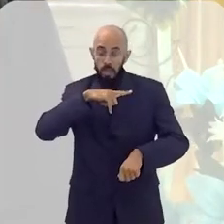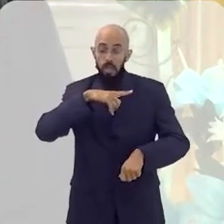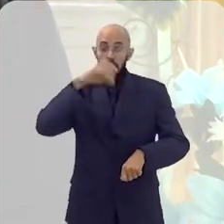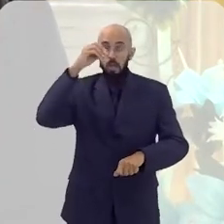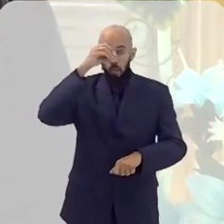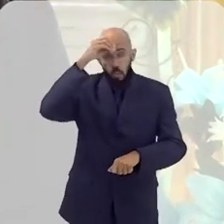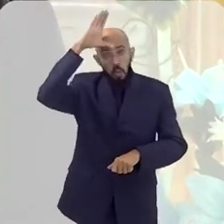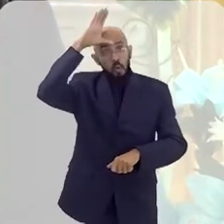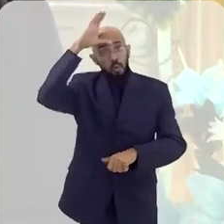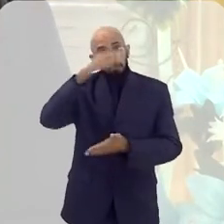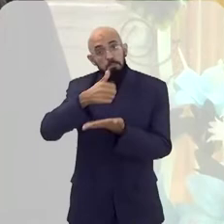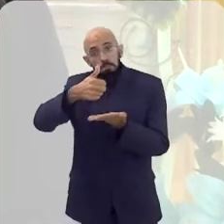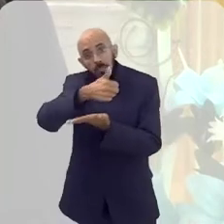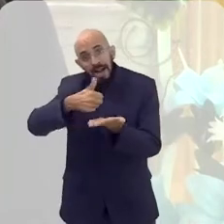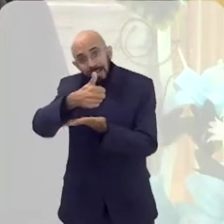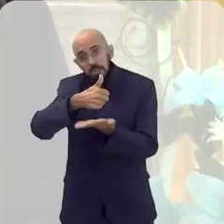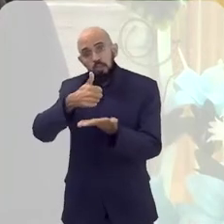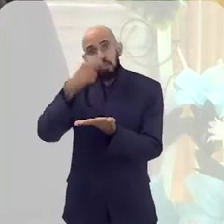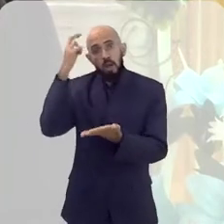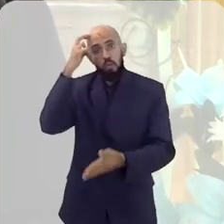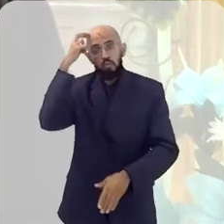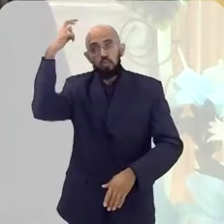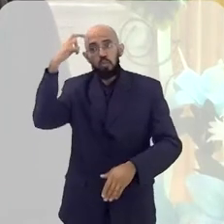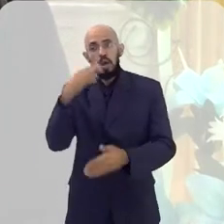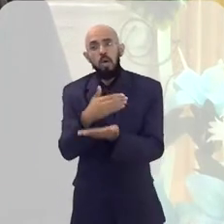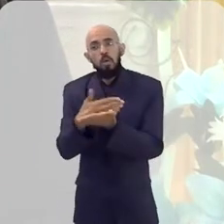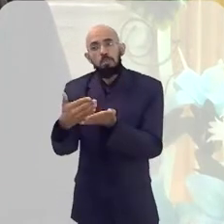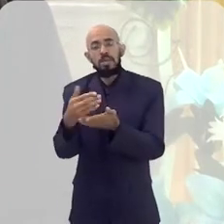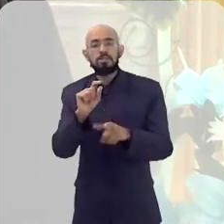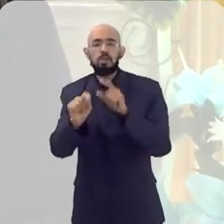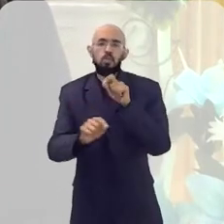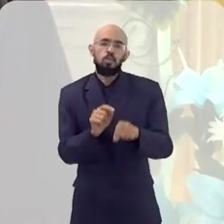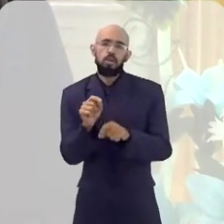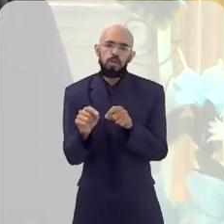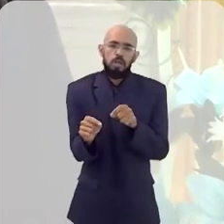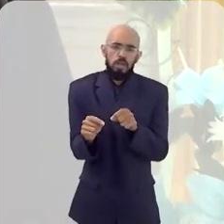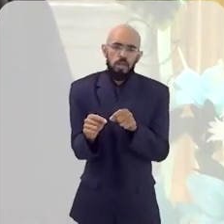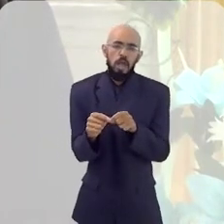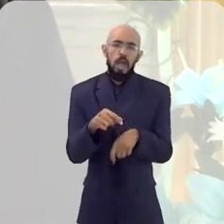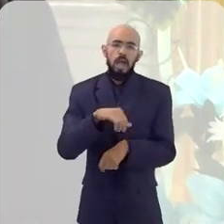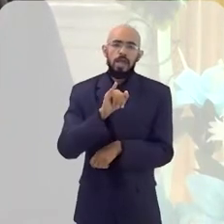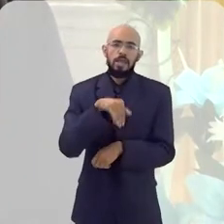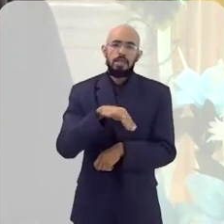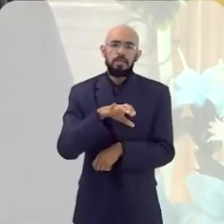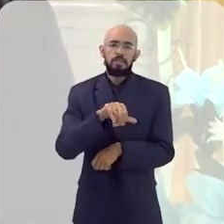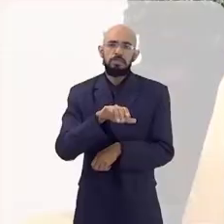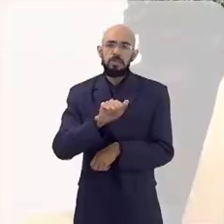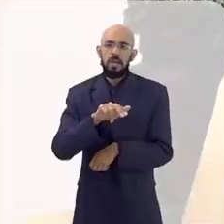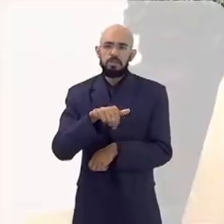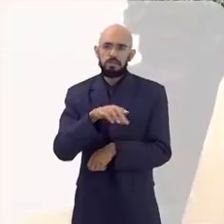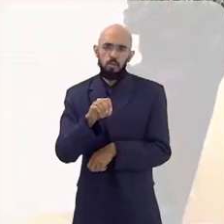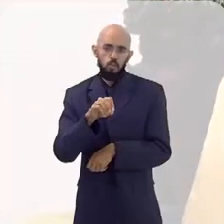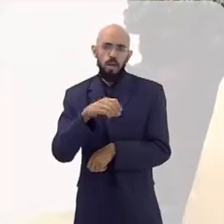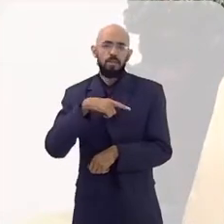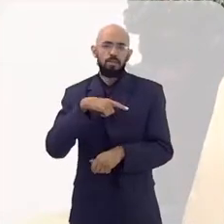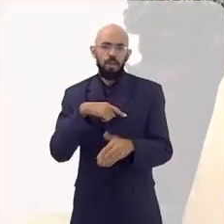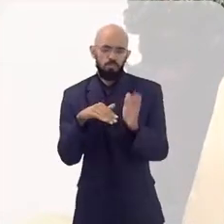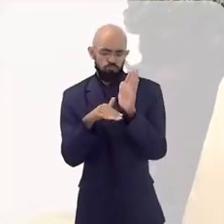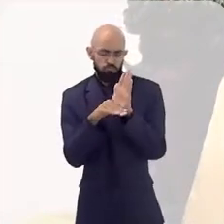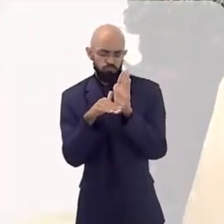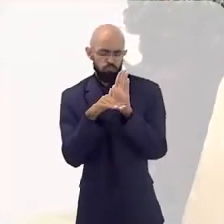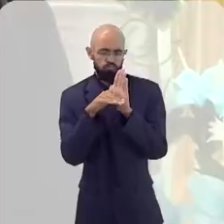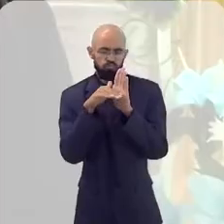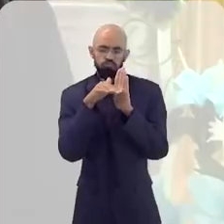já recebeu o conhecimento básico daquela tradição, aí começa o processo de iniciação. Que aí existem